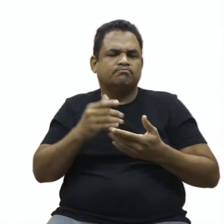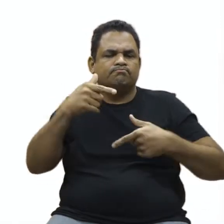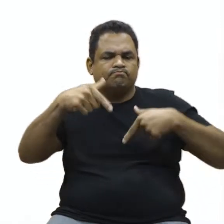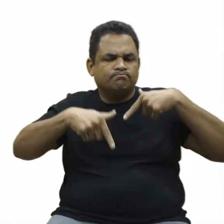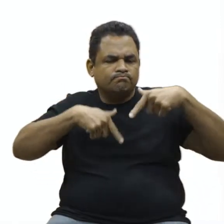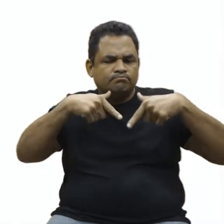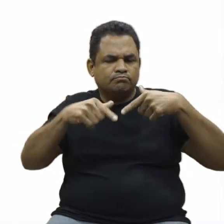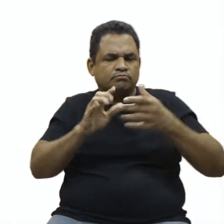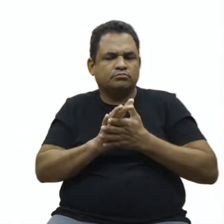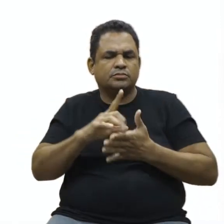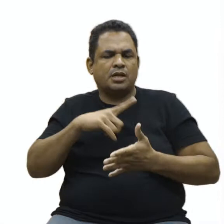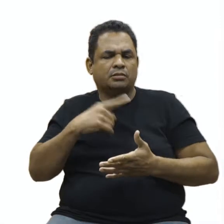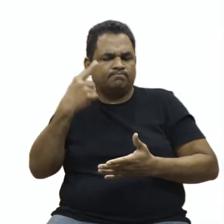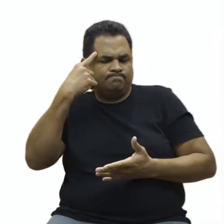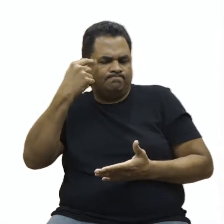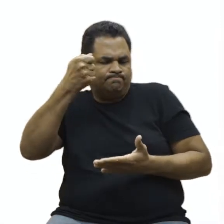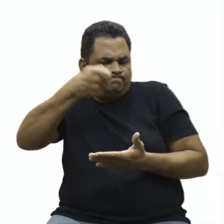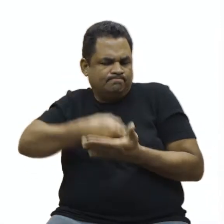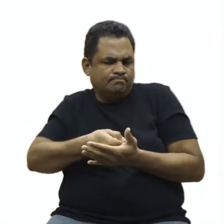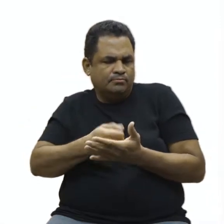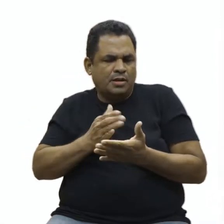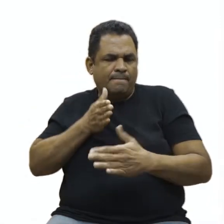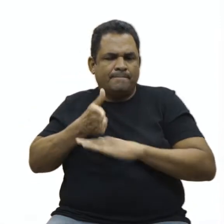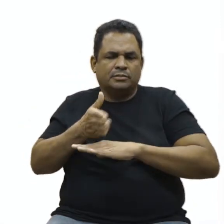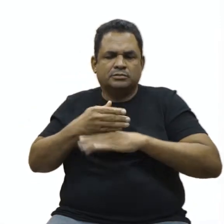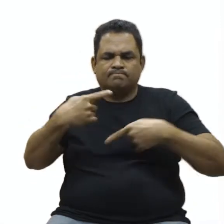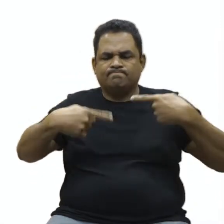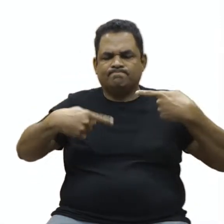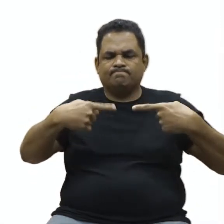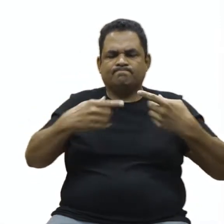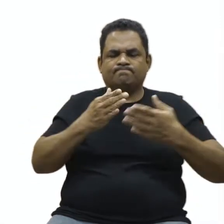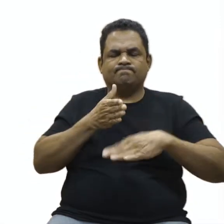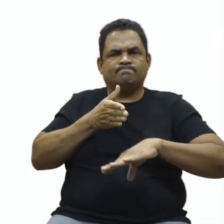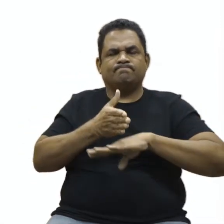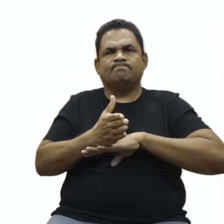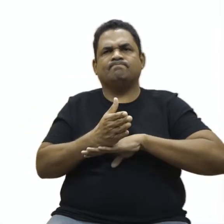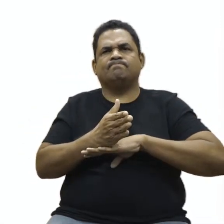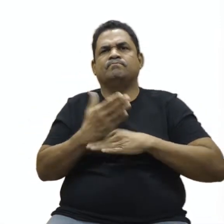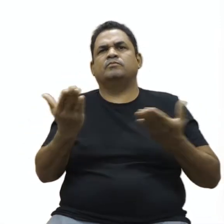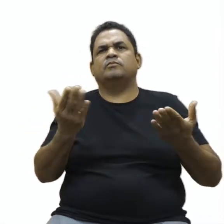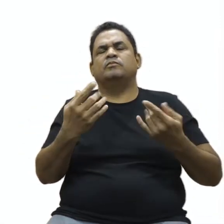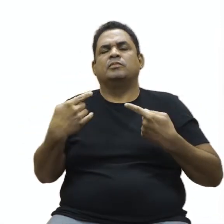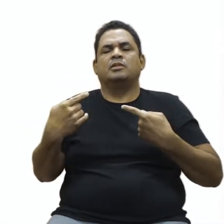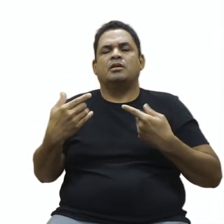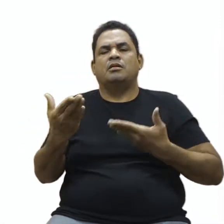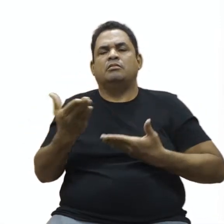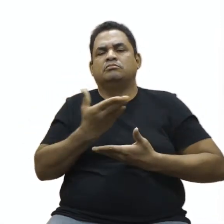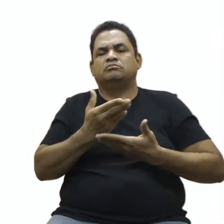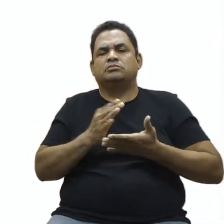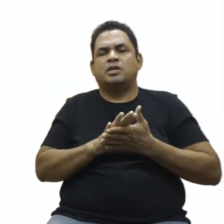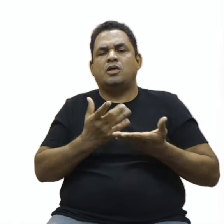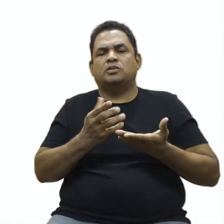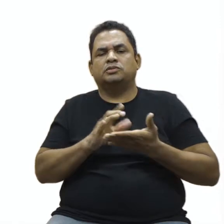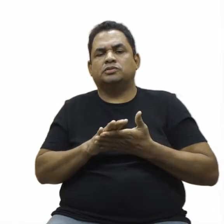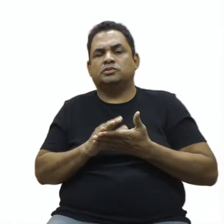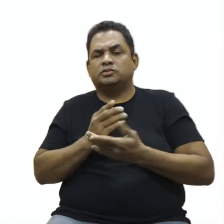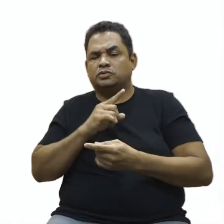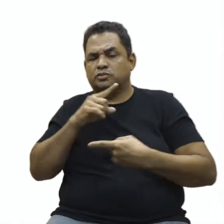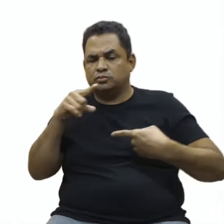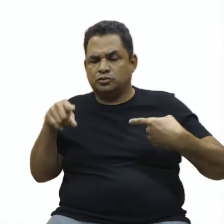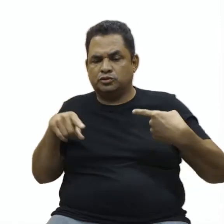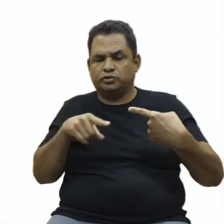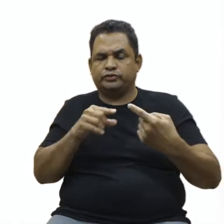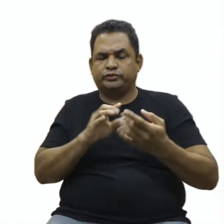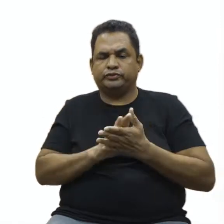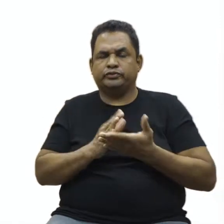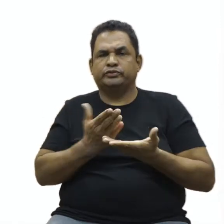tomar as decisões, né? A participação política, ela realmente era direta em relação aos interesses de Estado, certo?